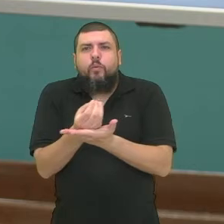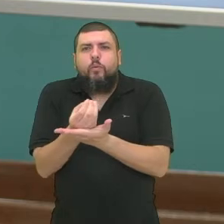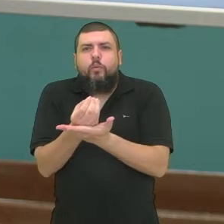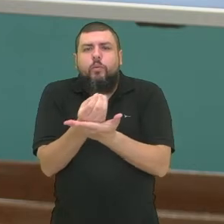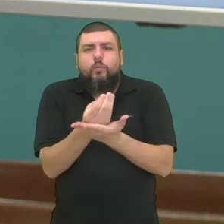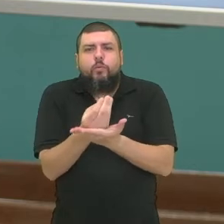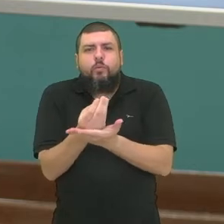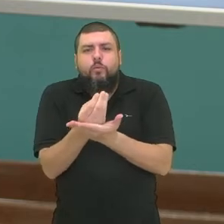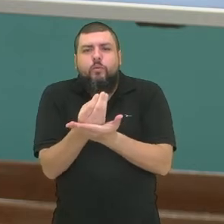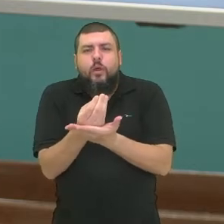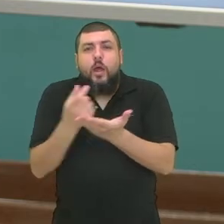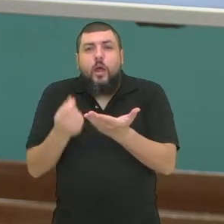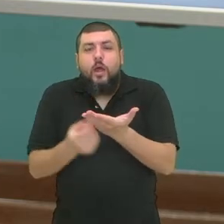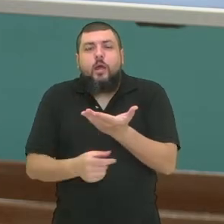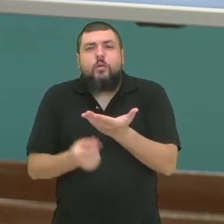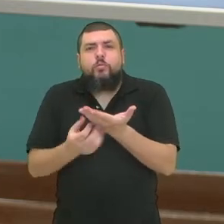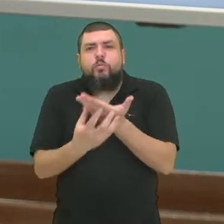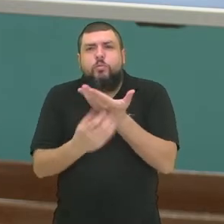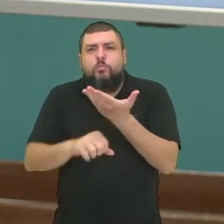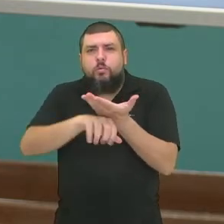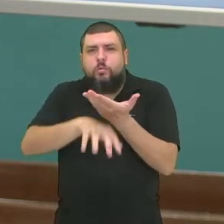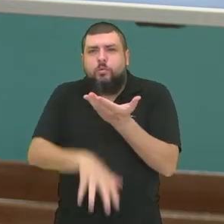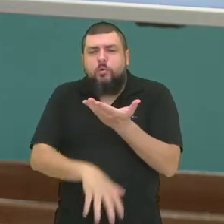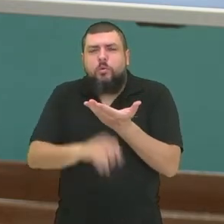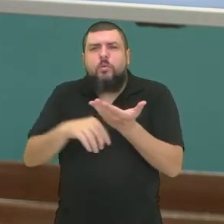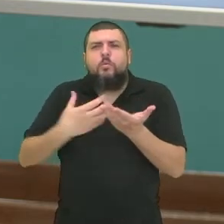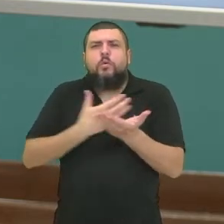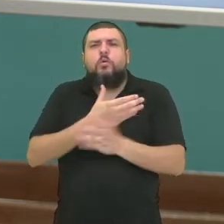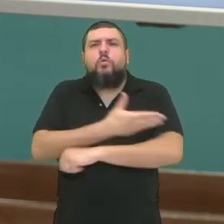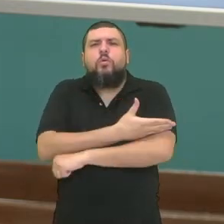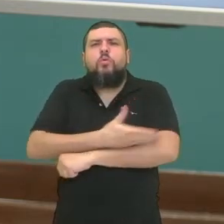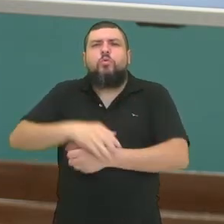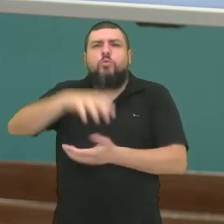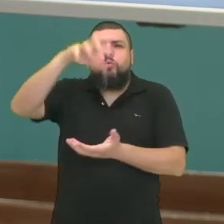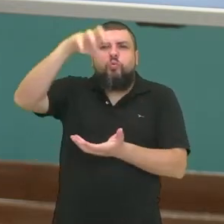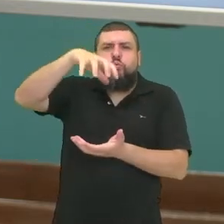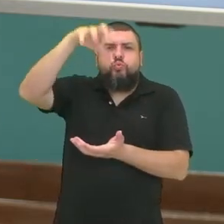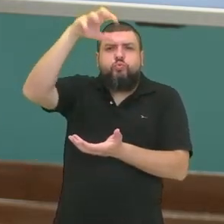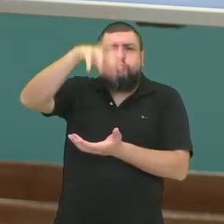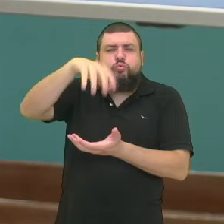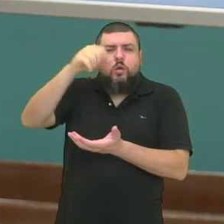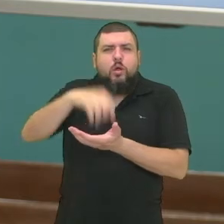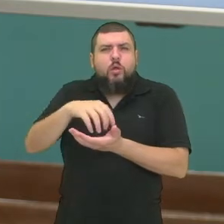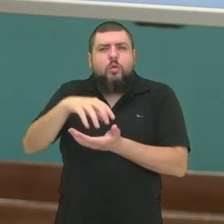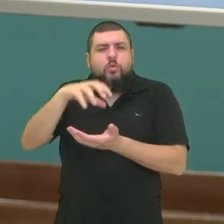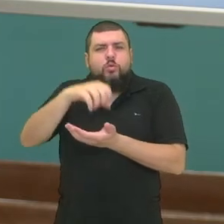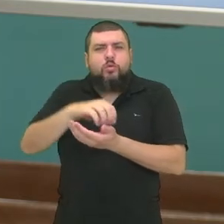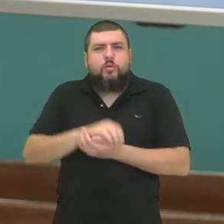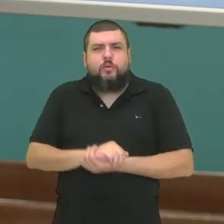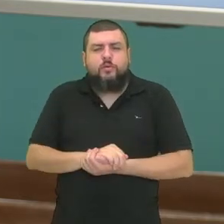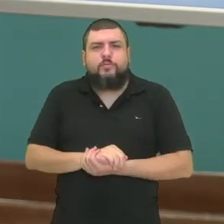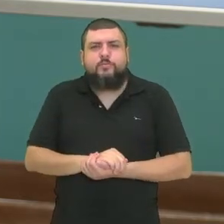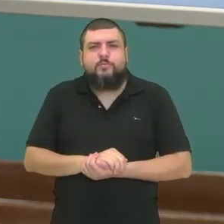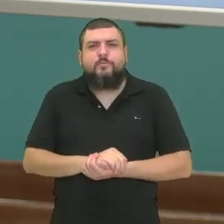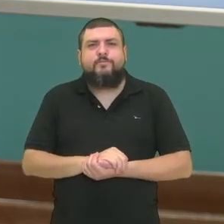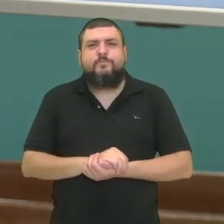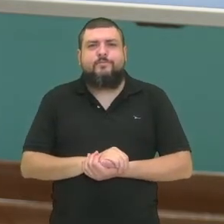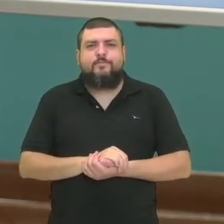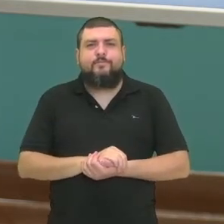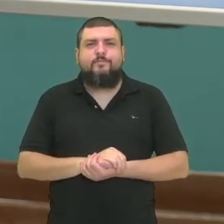planta adaptada a uma região muito chuvosa, né? Inclusive, ela está dentro da água, né? Uma parte dela. Muito